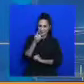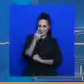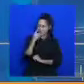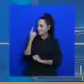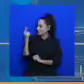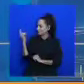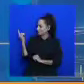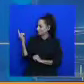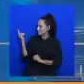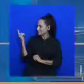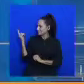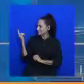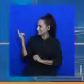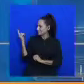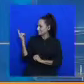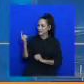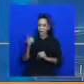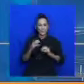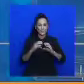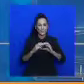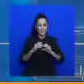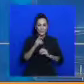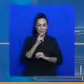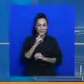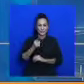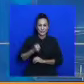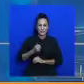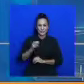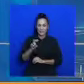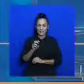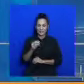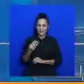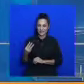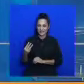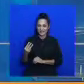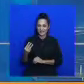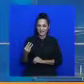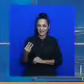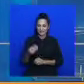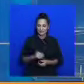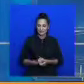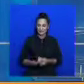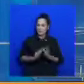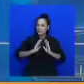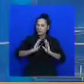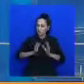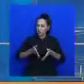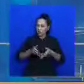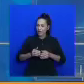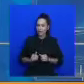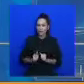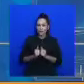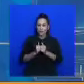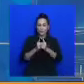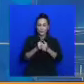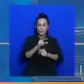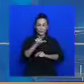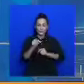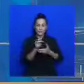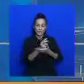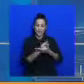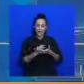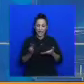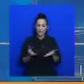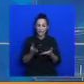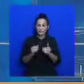Bola verde, número 53. Verde, 53. Já acompanhamos o sorteio da Quina, agora você